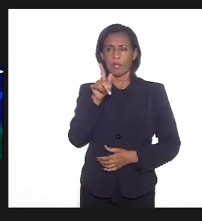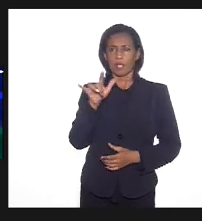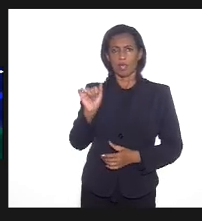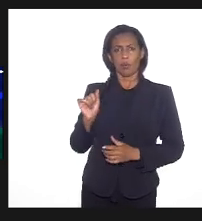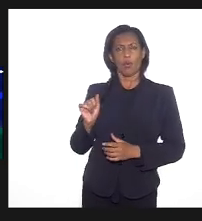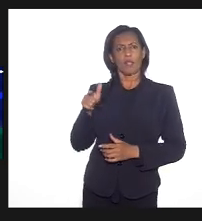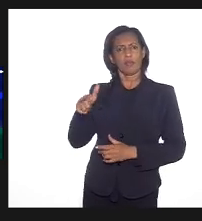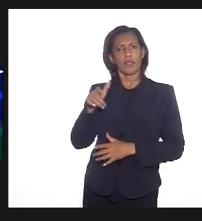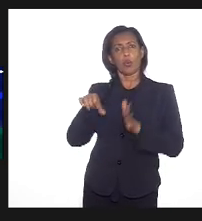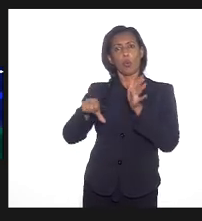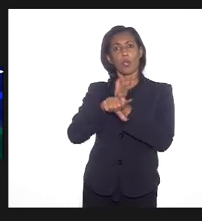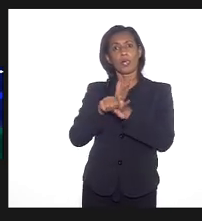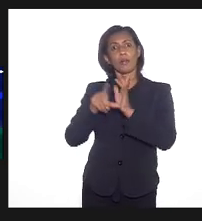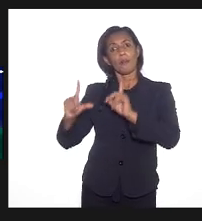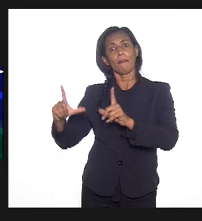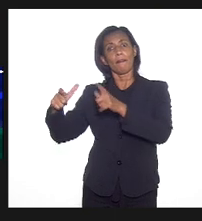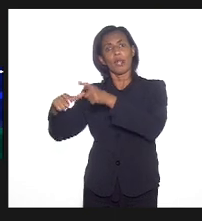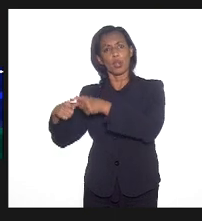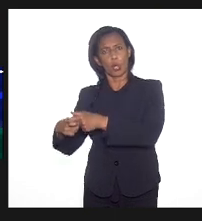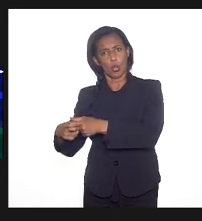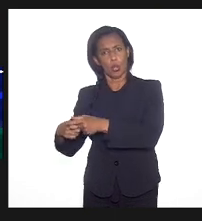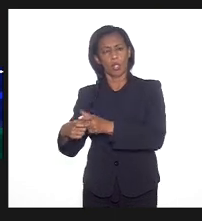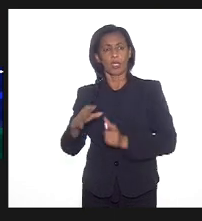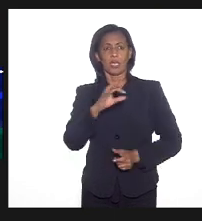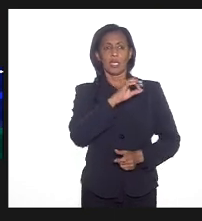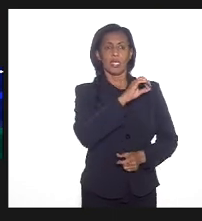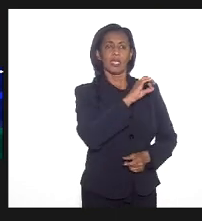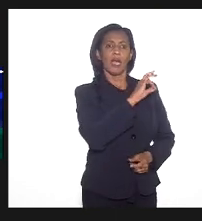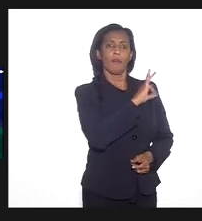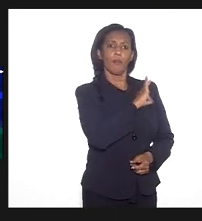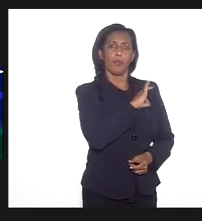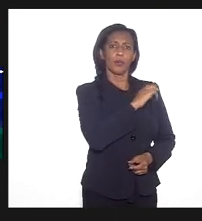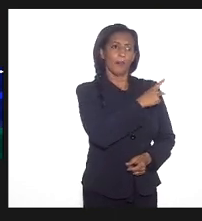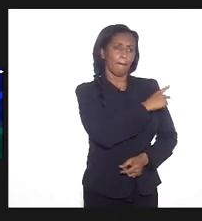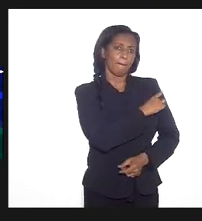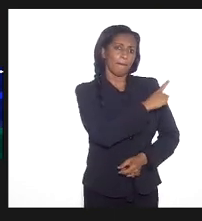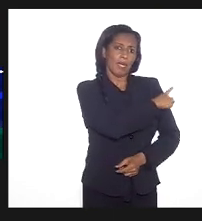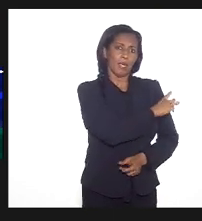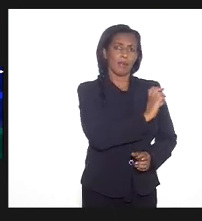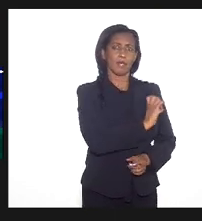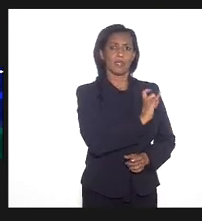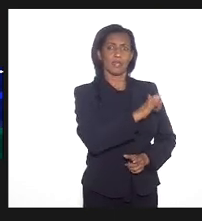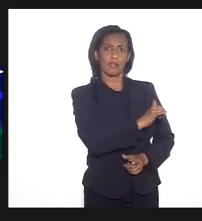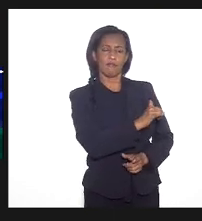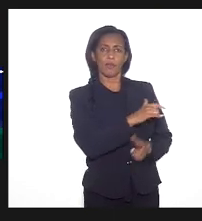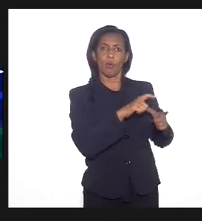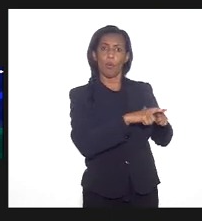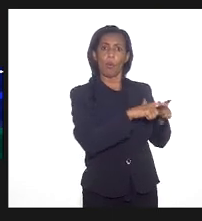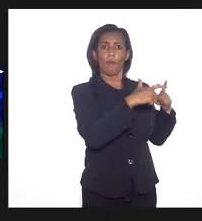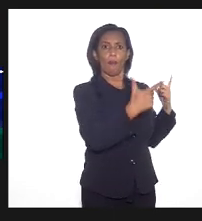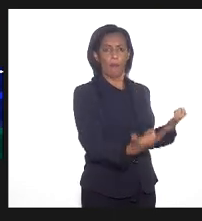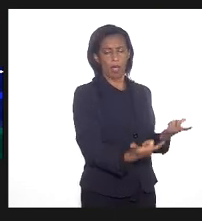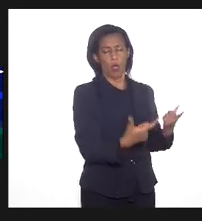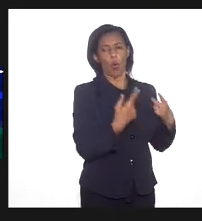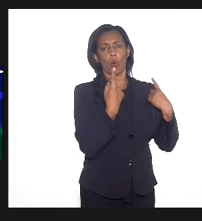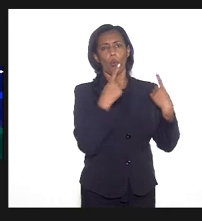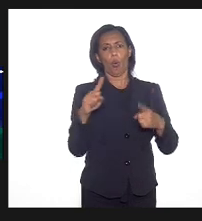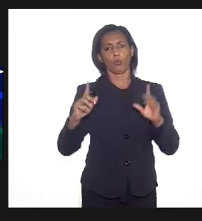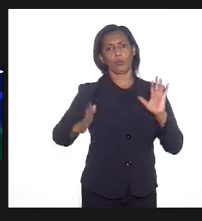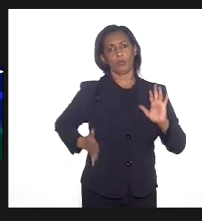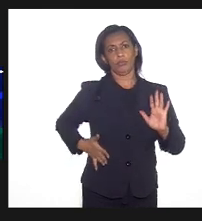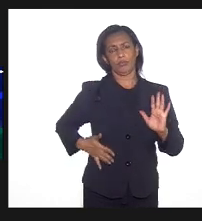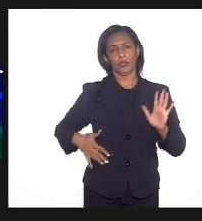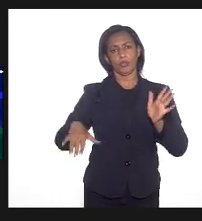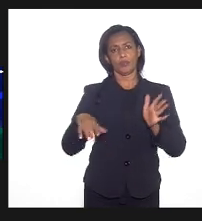crimes de menor potencial ofensivo e a polícia militar e civil em conjunto contra as redes de crime organizado. Muito obrigado, presidente,